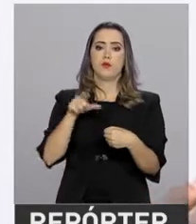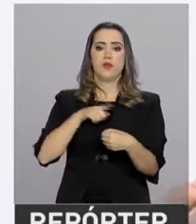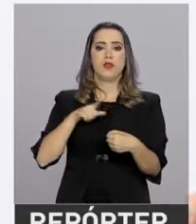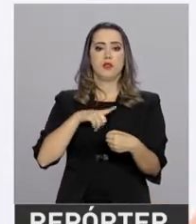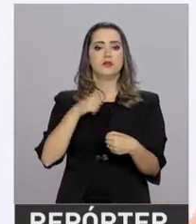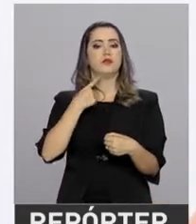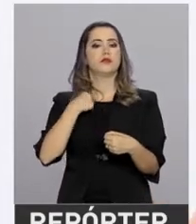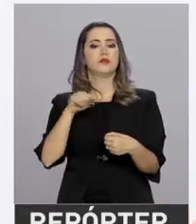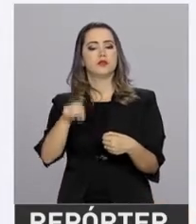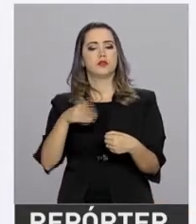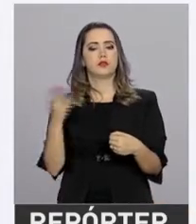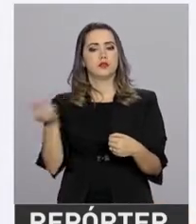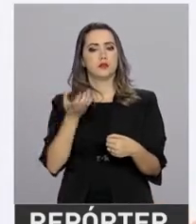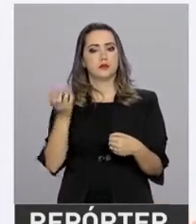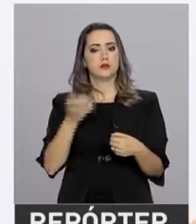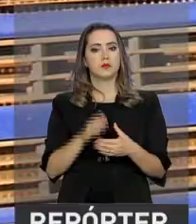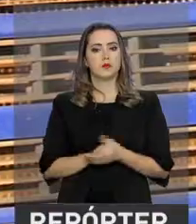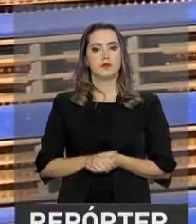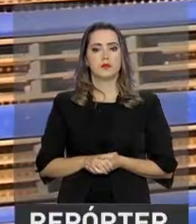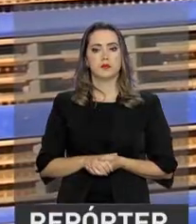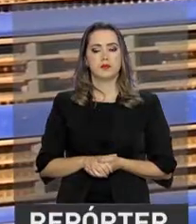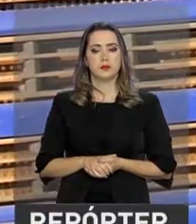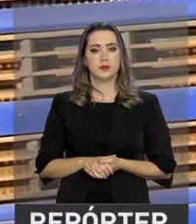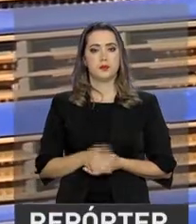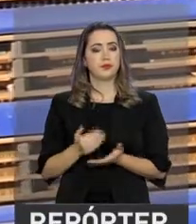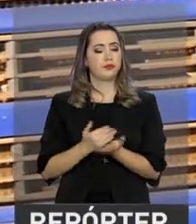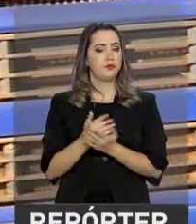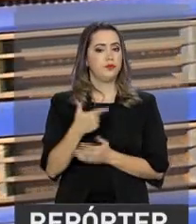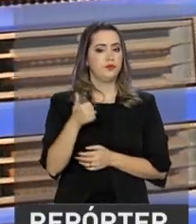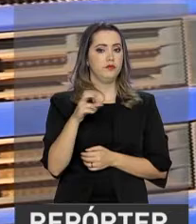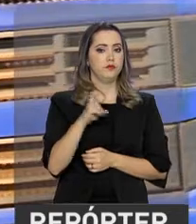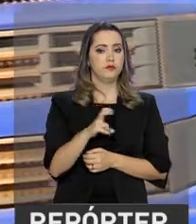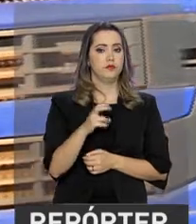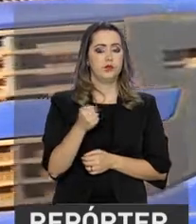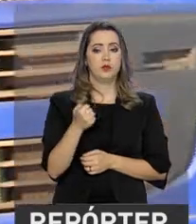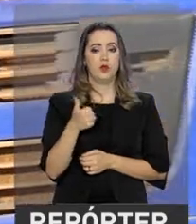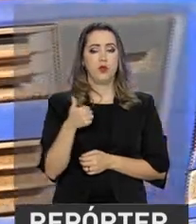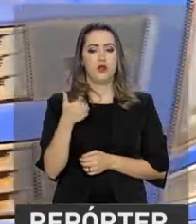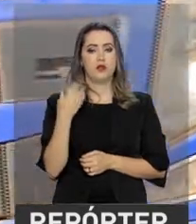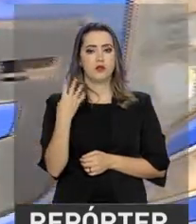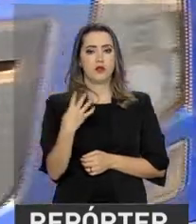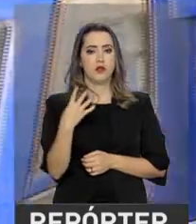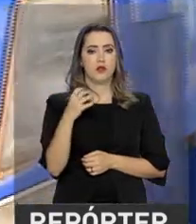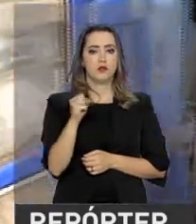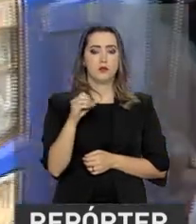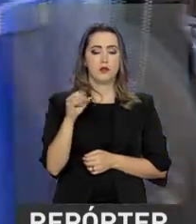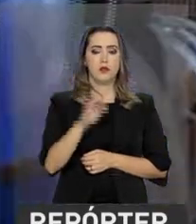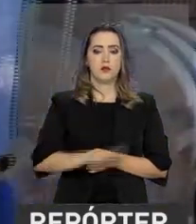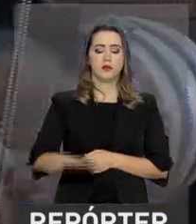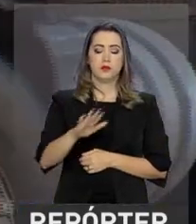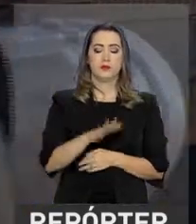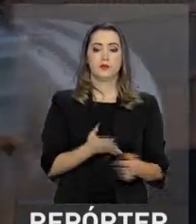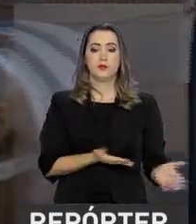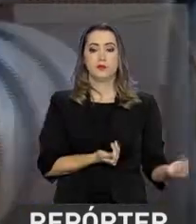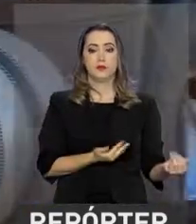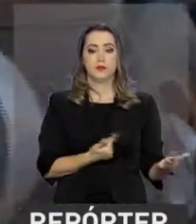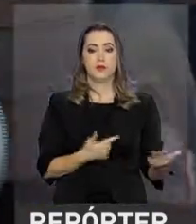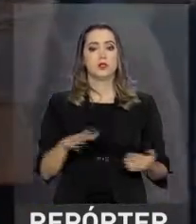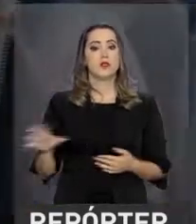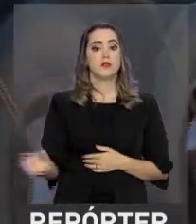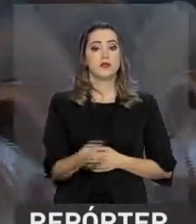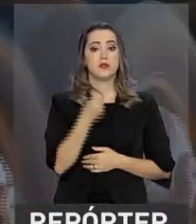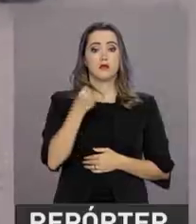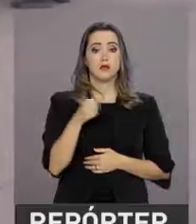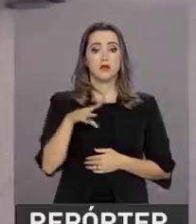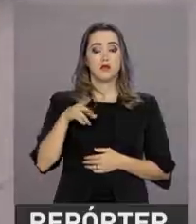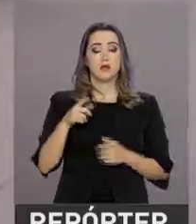têm a intenção de adquirir essa metodologia, obviamente. Desde 2005, quase 4.800 crianças e adolescentes foram